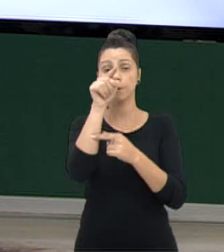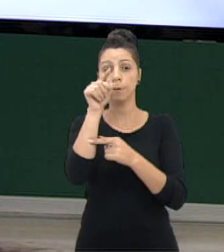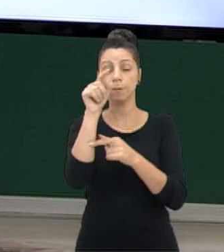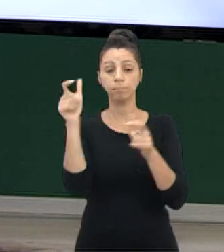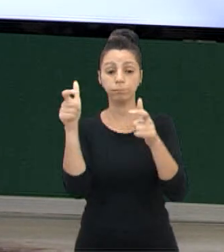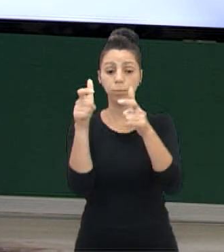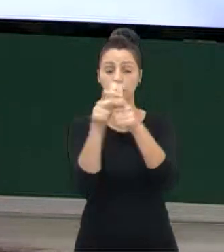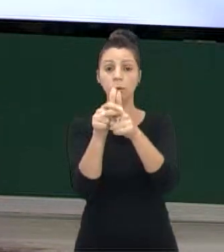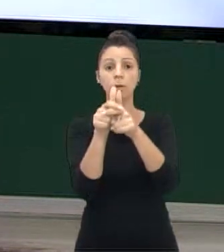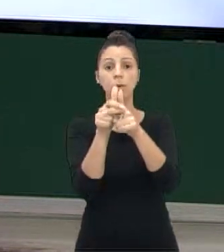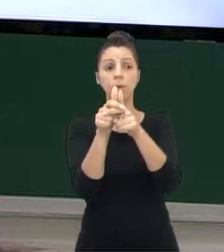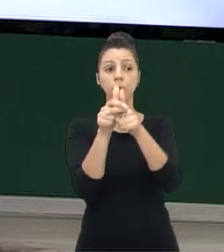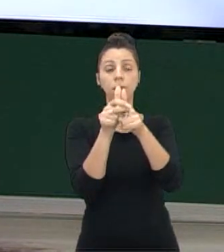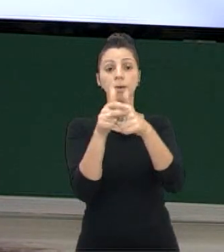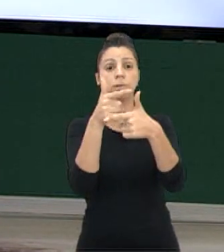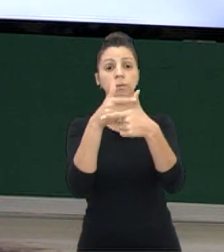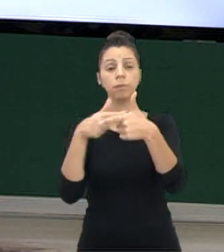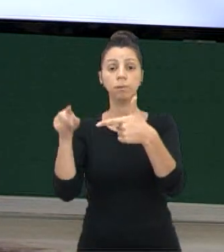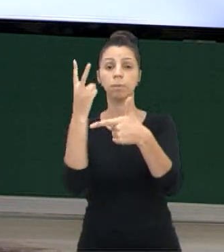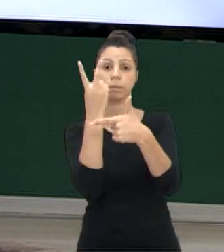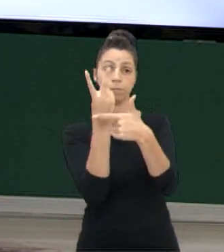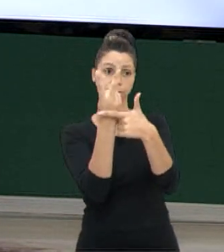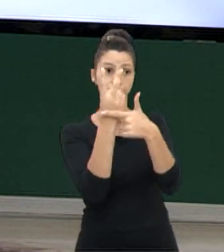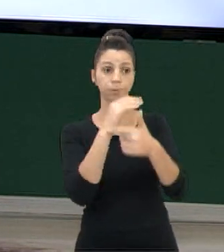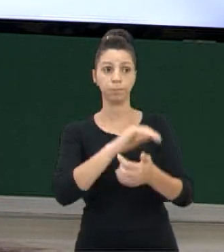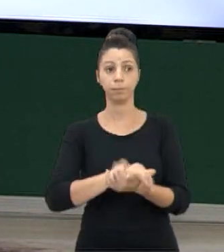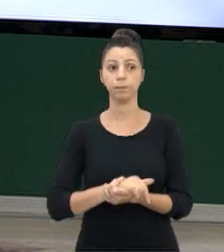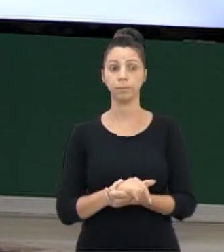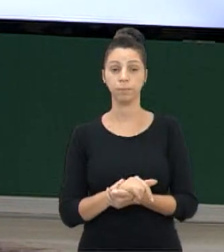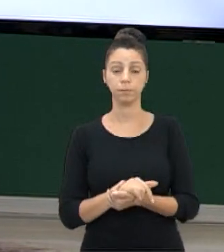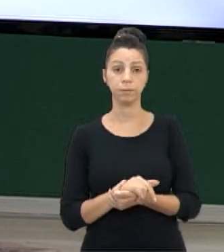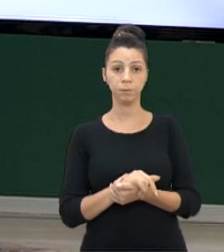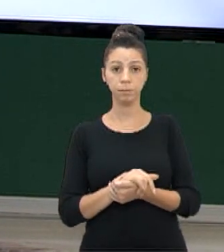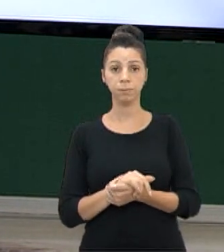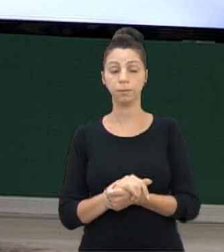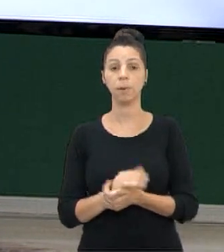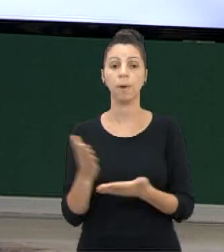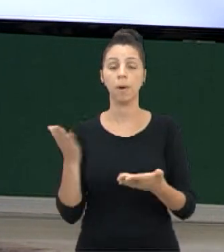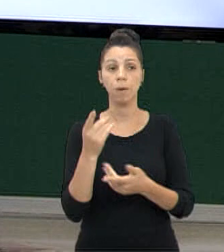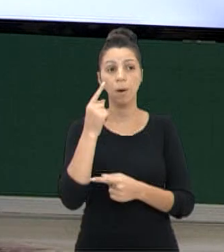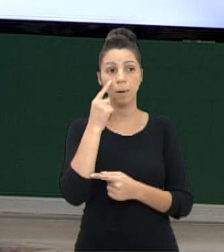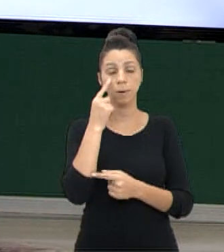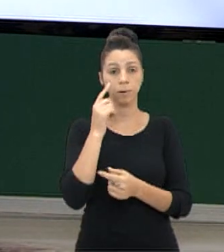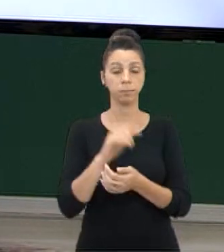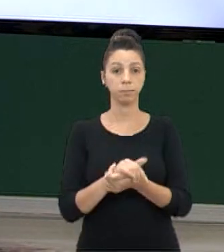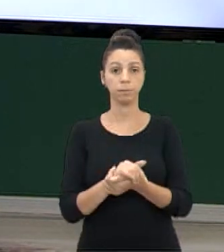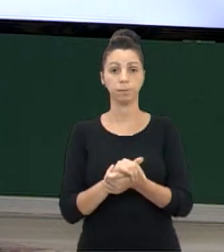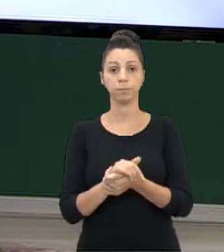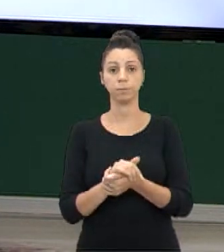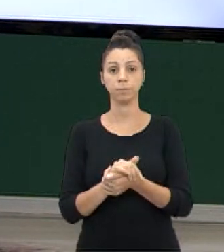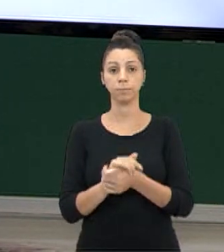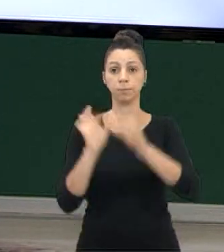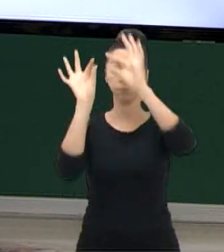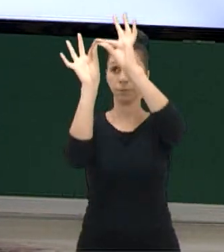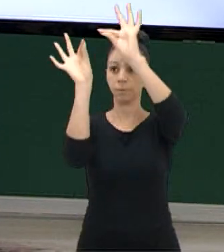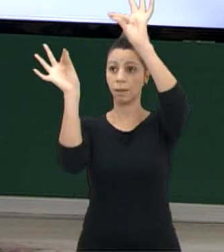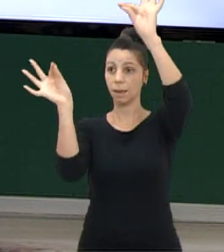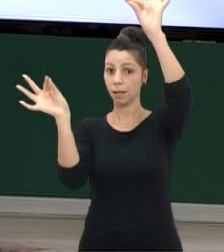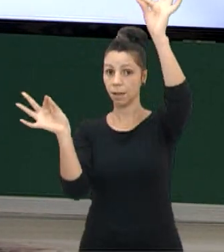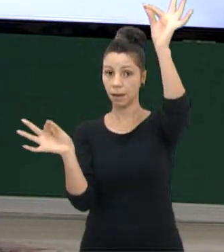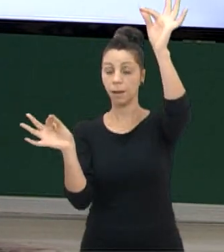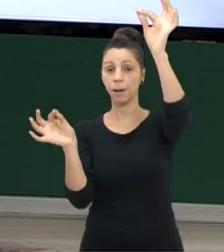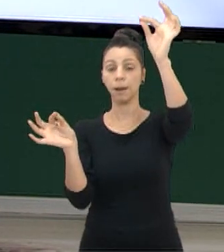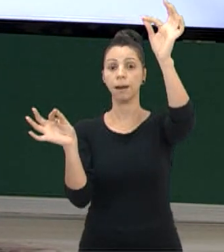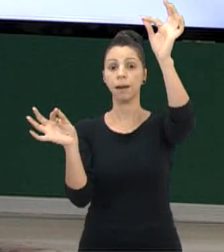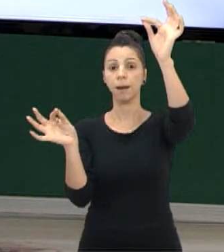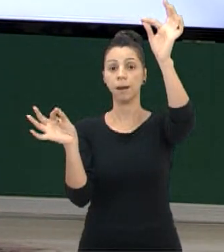mesma forma que a gente fez lá no outro conceito, nós vamos ter agora esse arco ali sendo o maior menos o